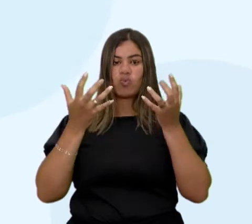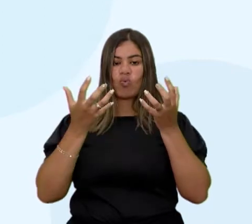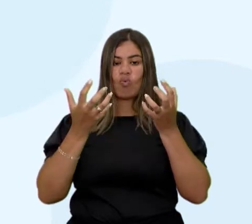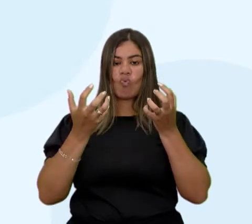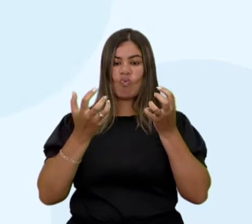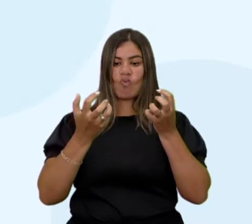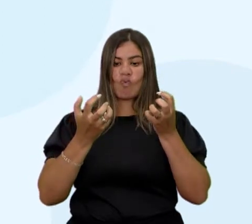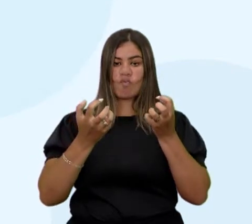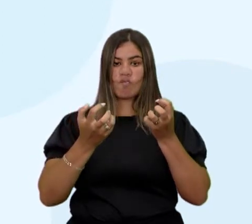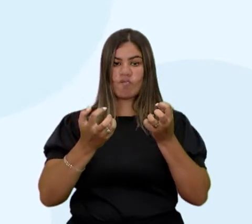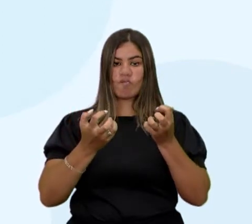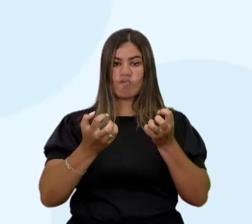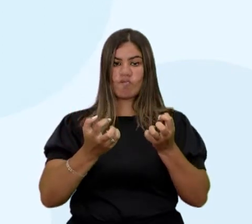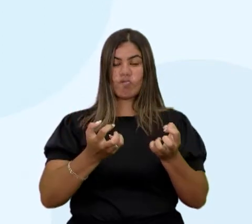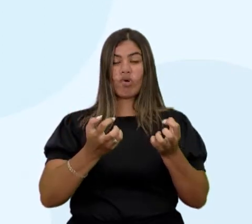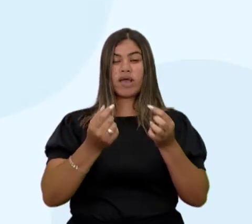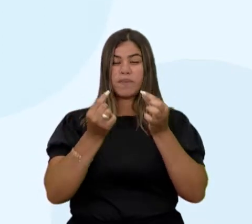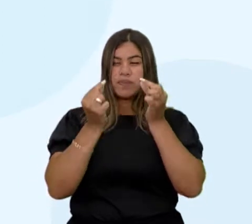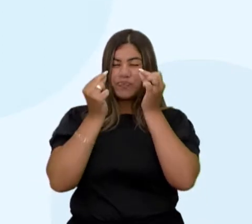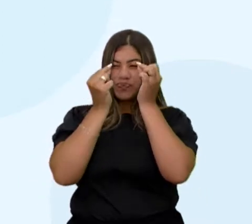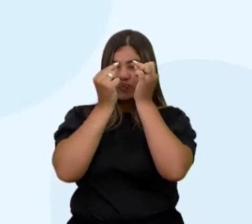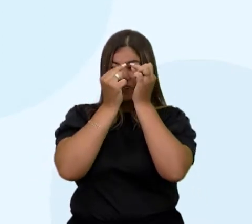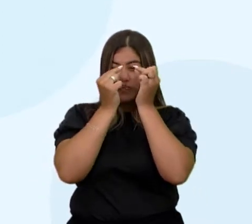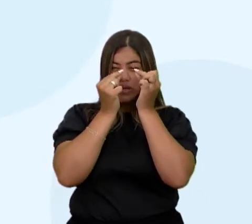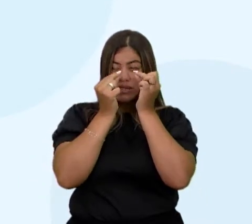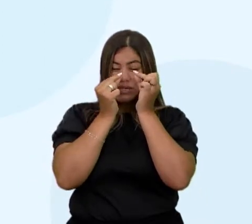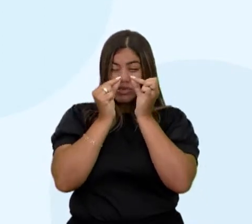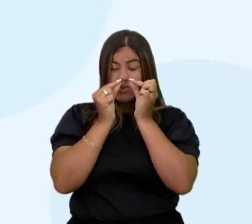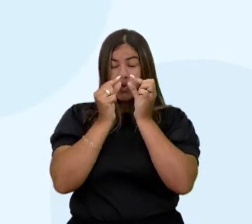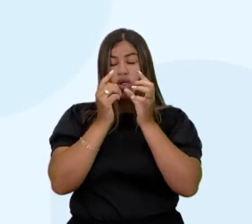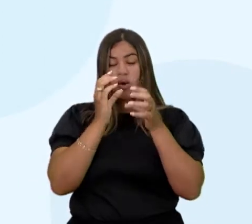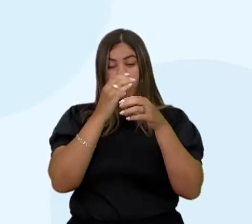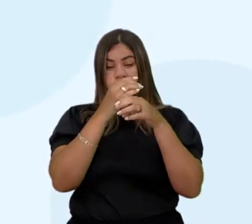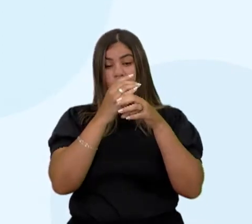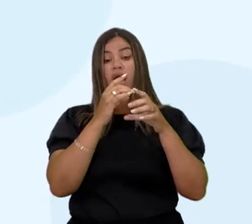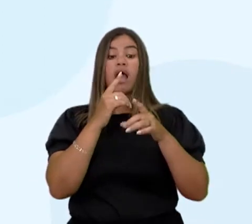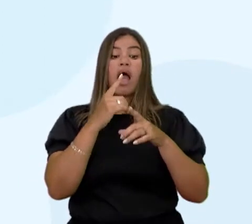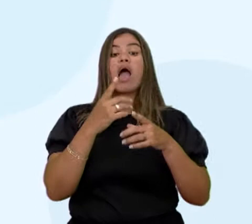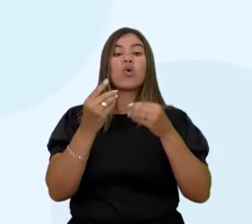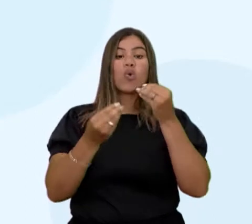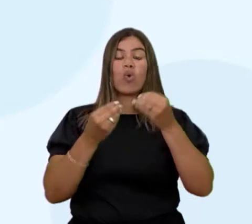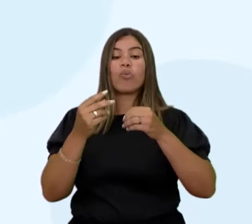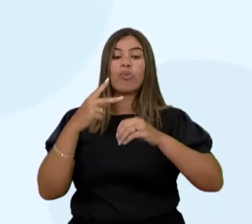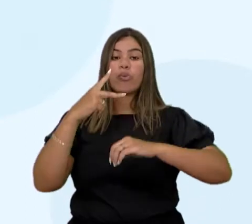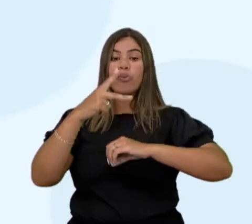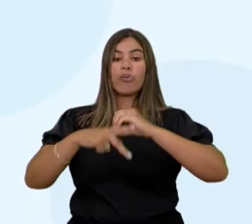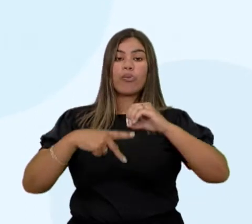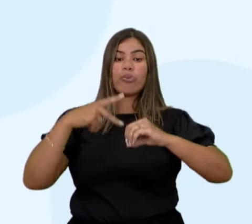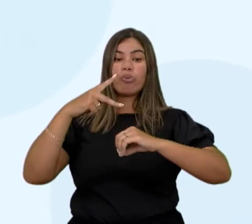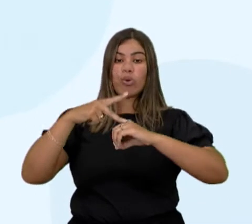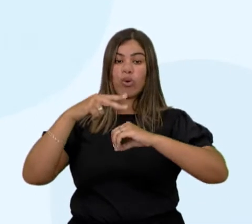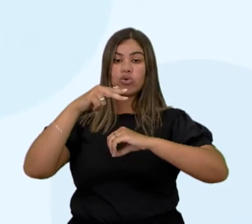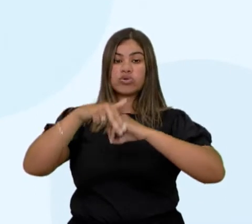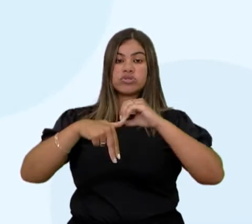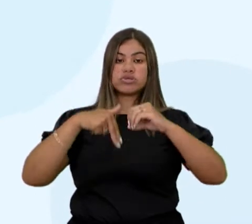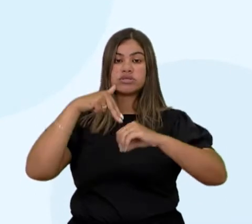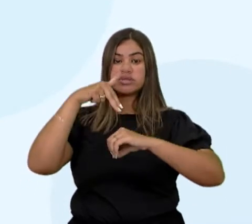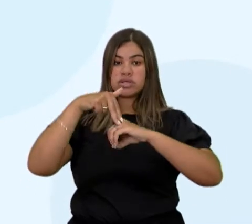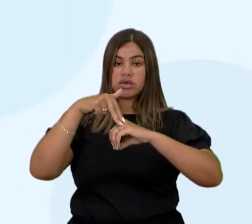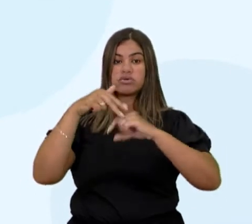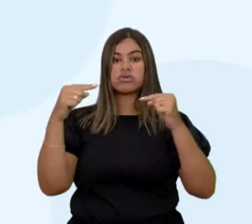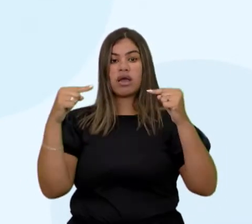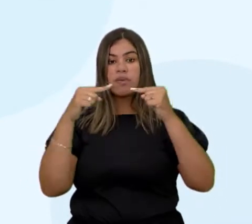partículas fundamentais se combinaram e formaram prótons e nêutrons que por sua vez formaram os